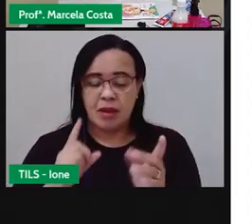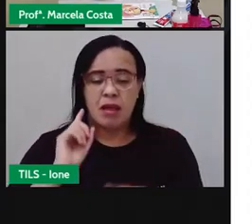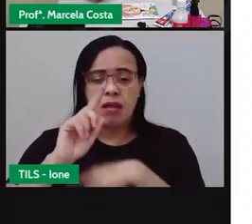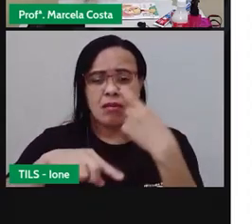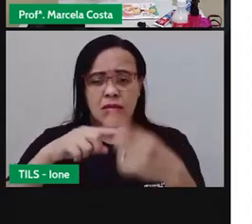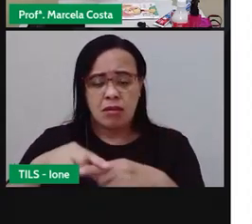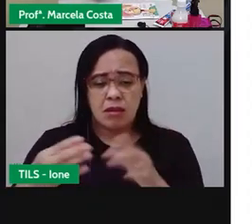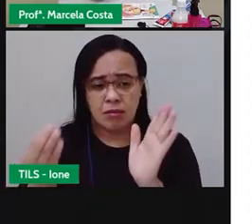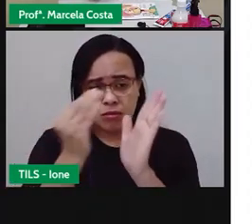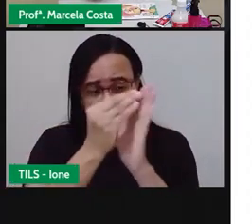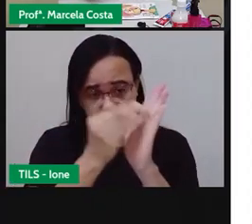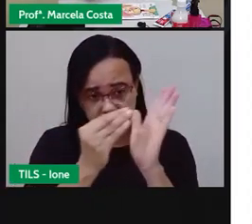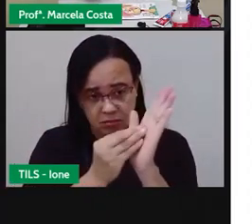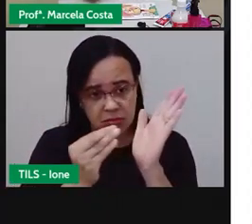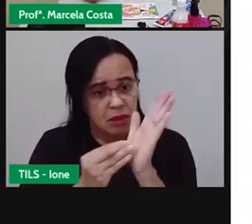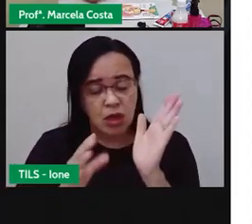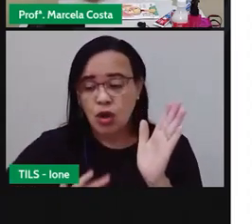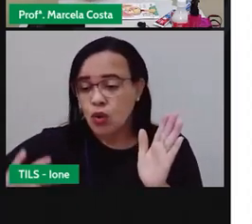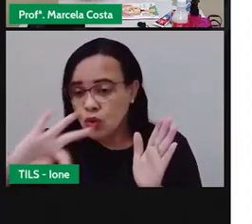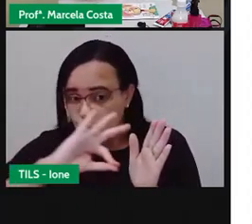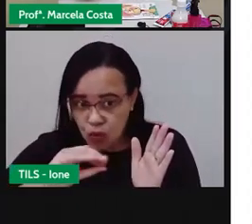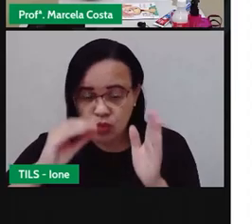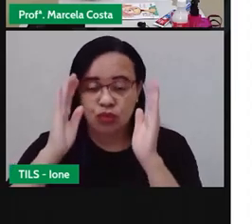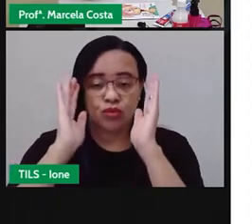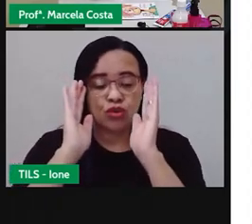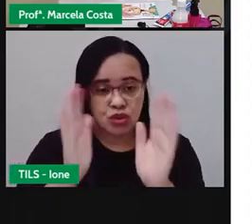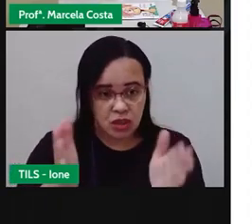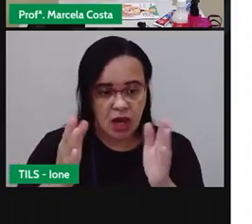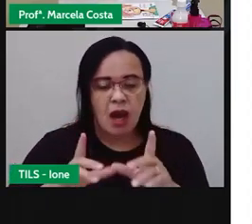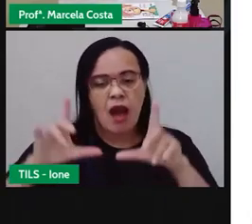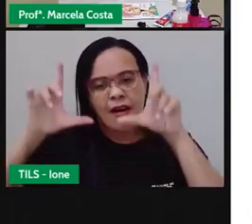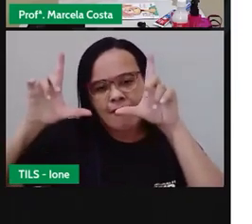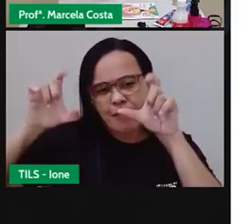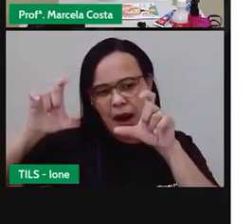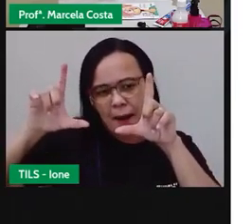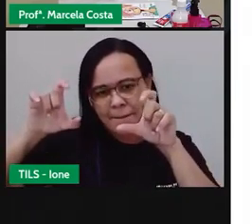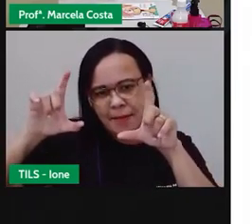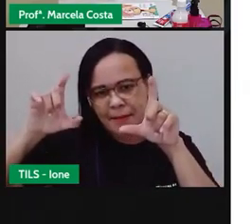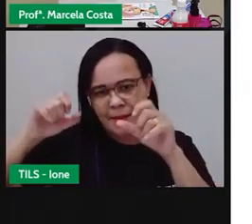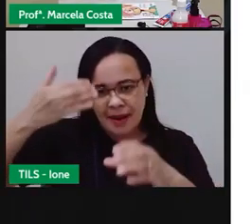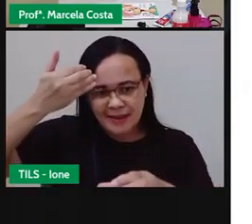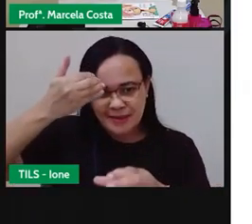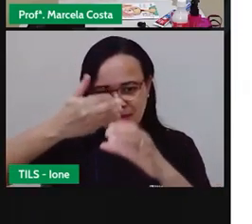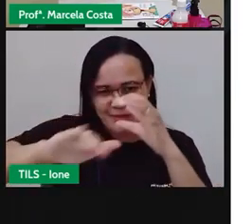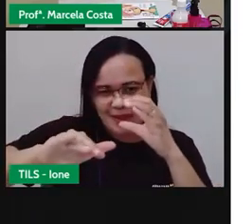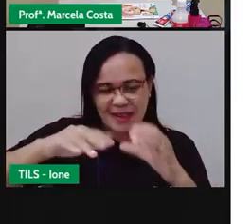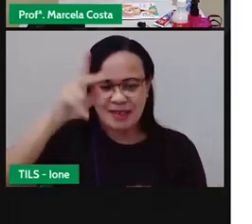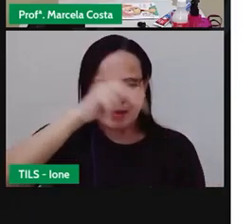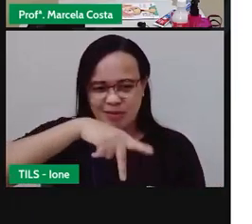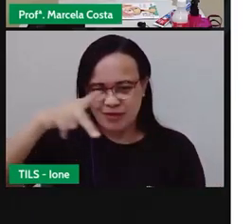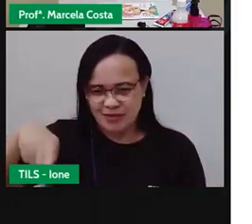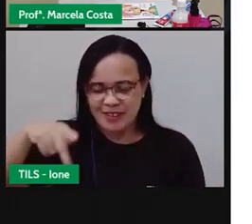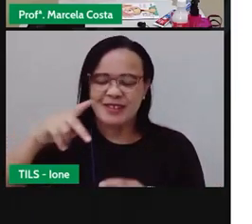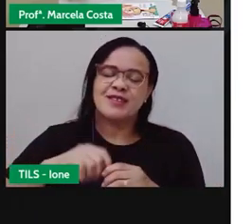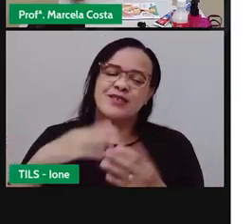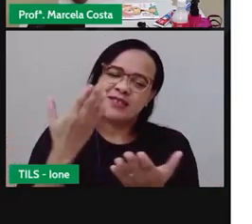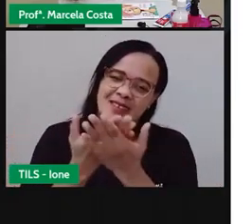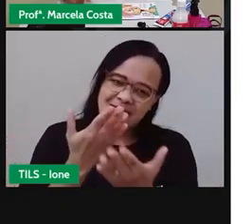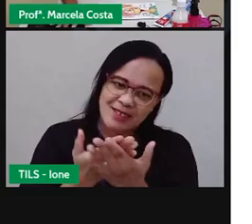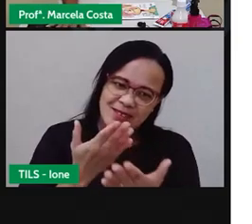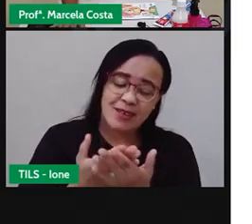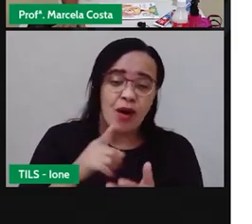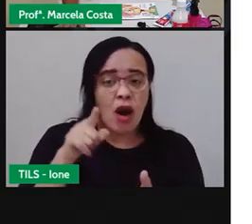você colocar os dados lá, preencher, você vai tirar uma foto e vai compartilhar com a professora da sua turma, para que